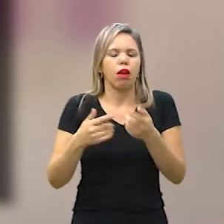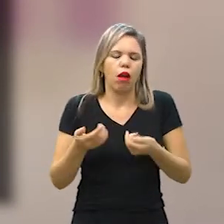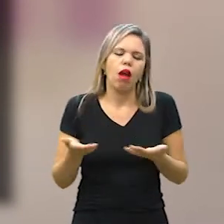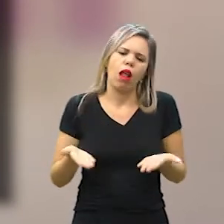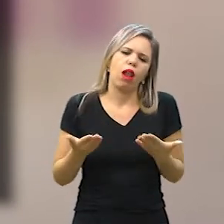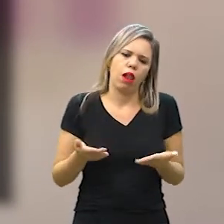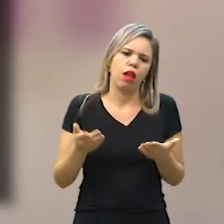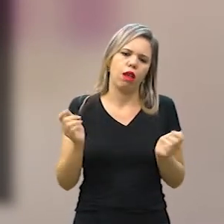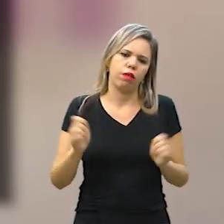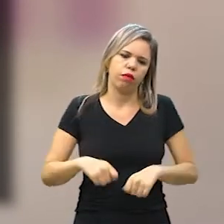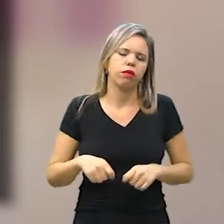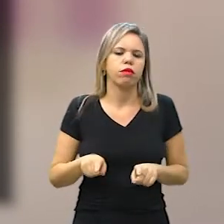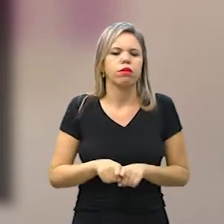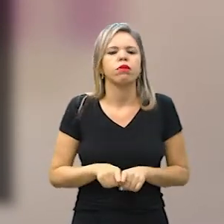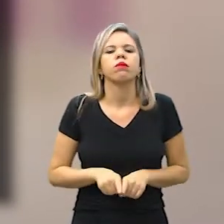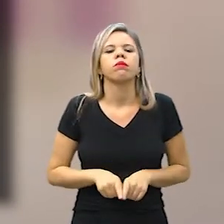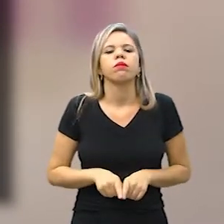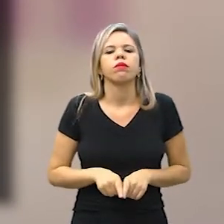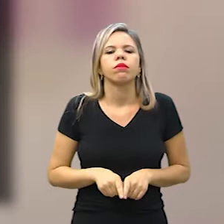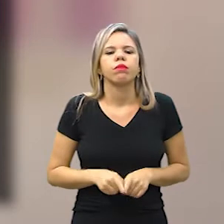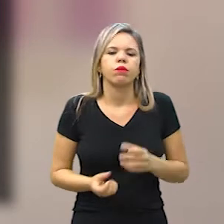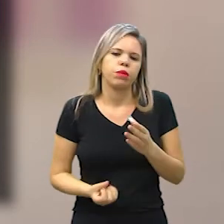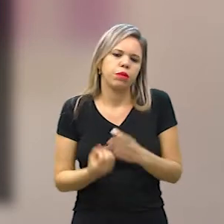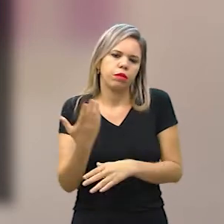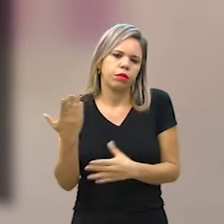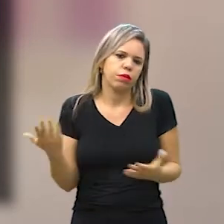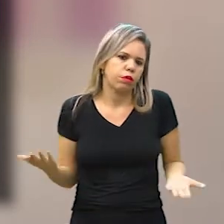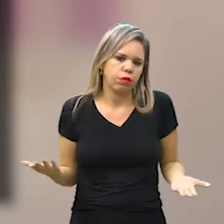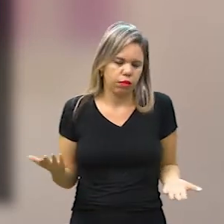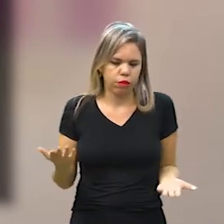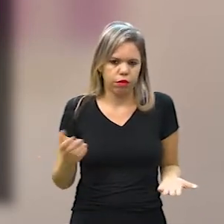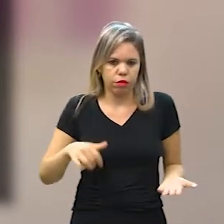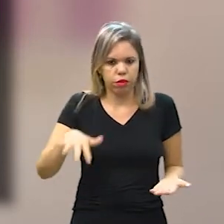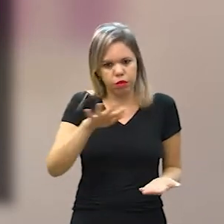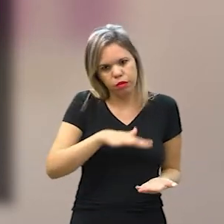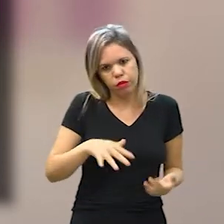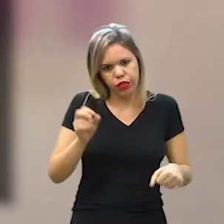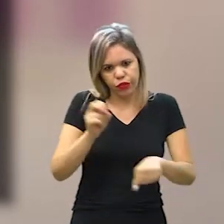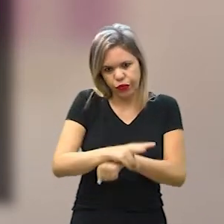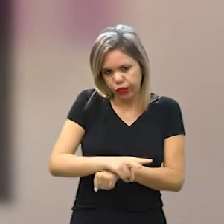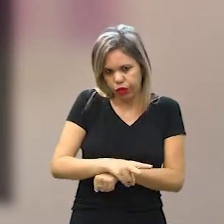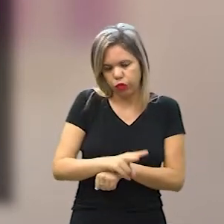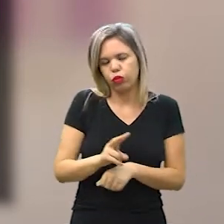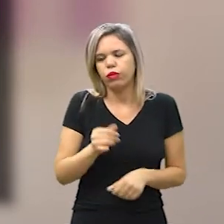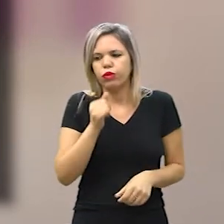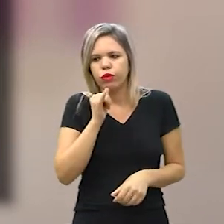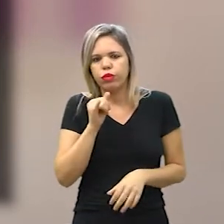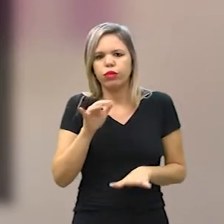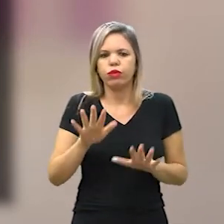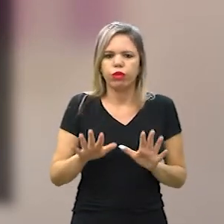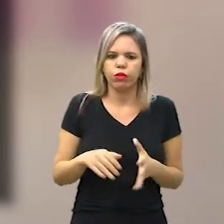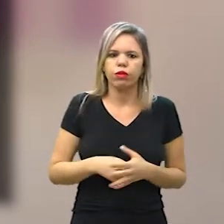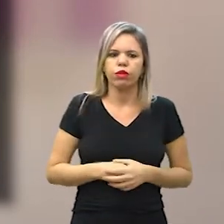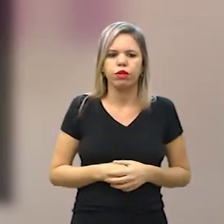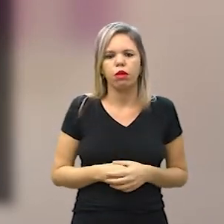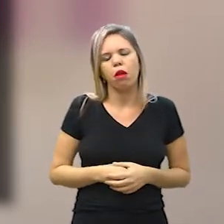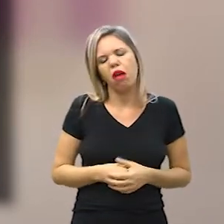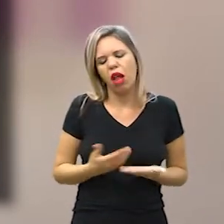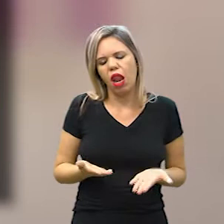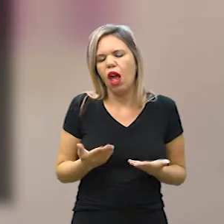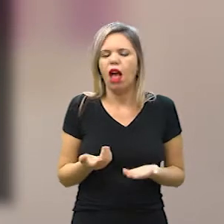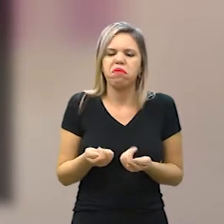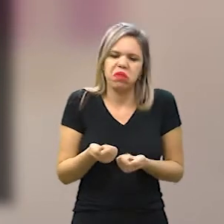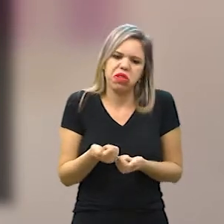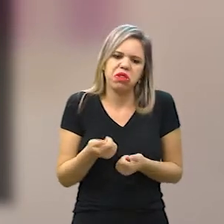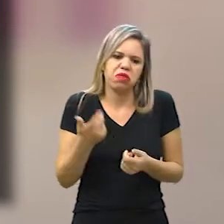desenrolar favorável, né? E acontece, geralmente são vírus que são